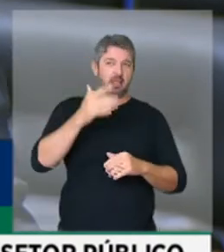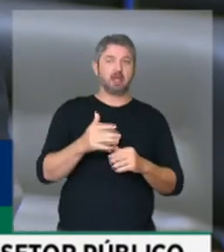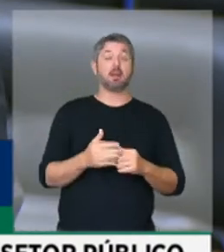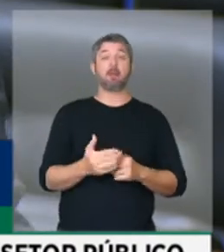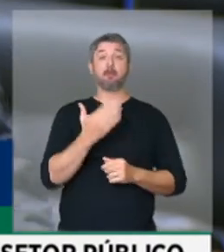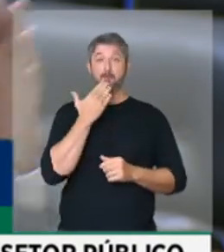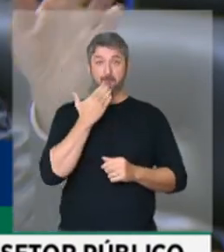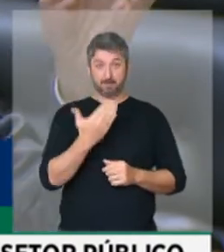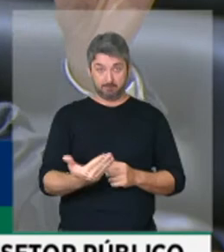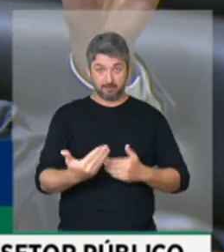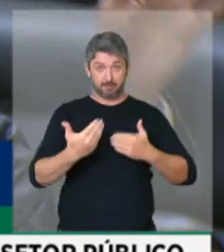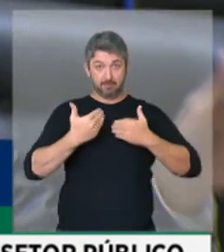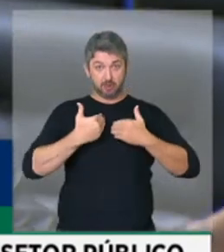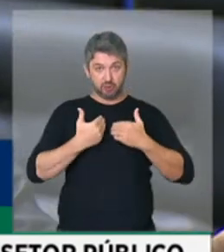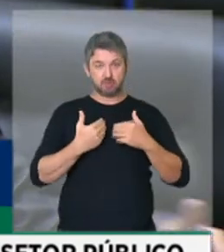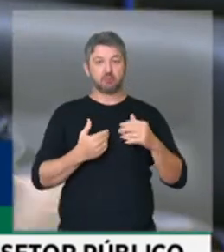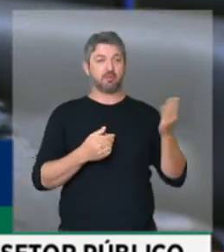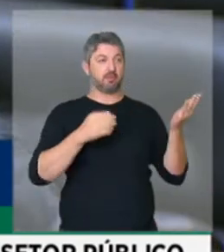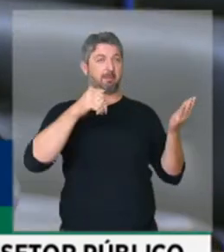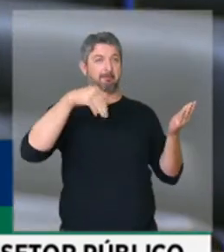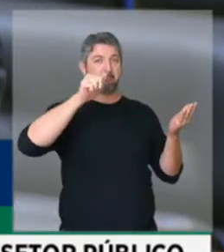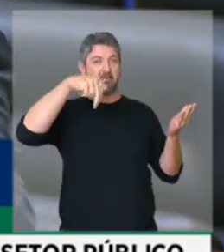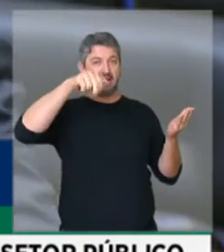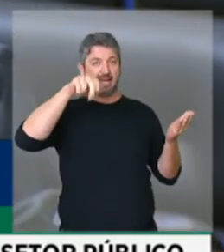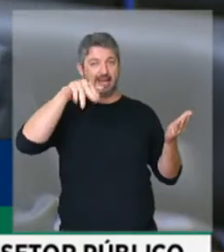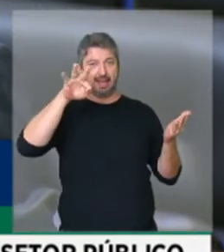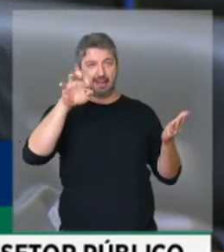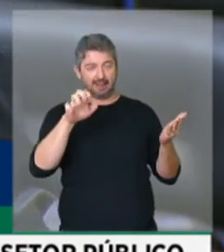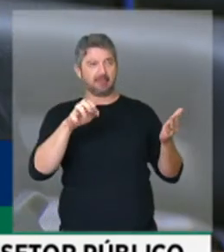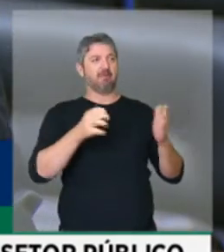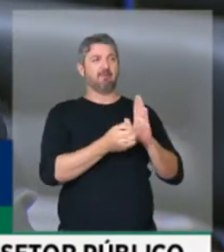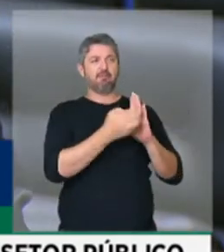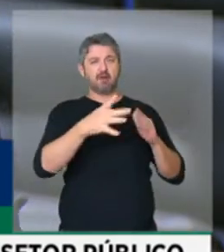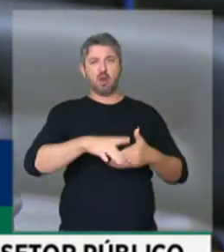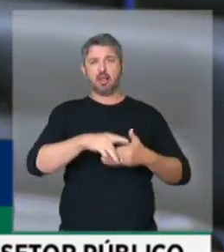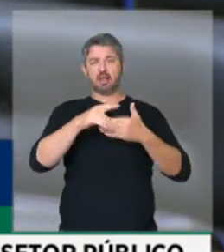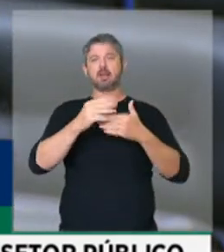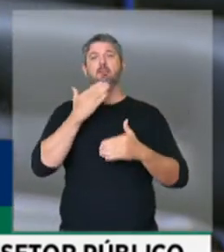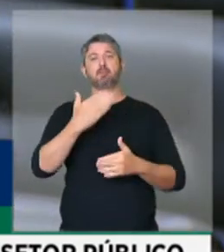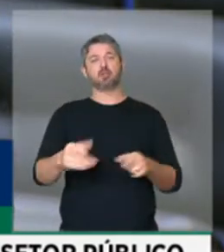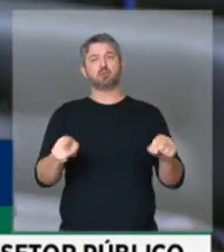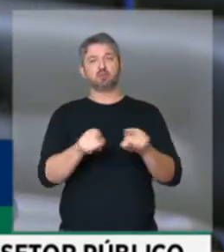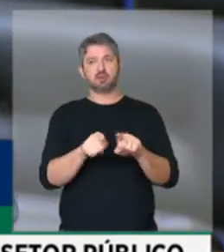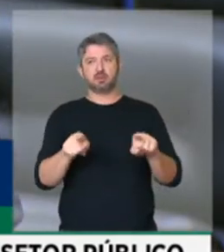pediu, o nosso líder Alex Manente, tantos líderes aqui, que se manifestaram